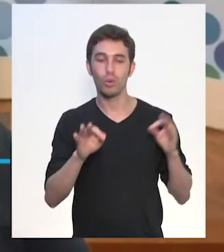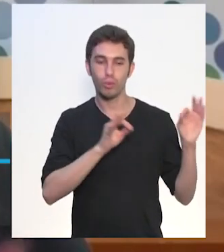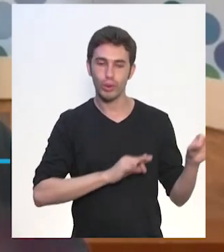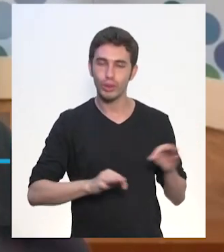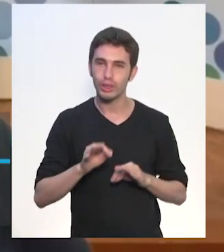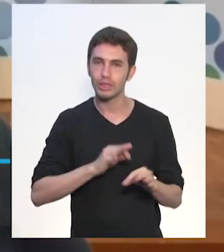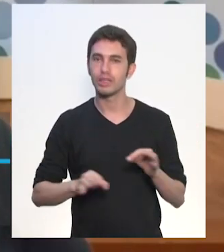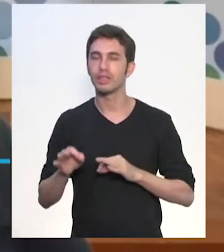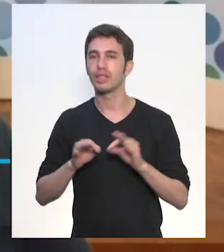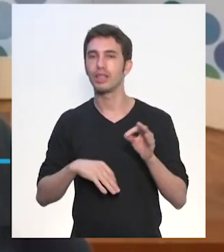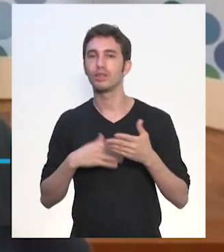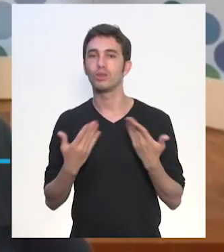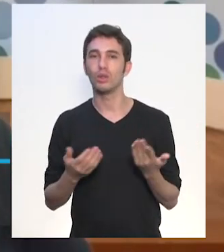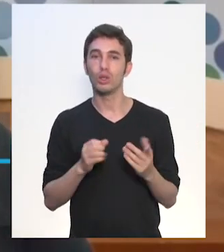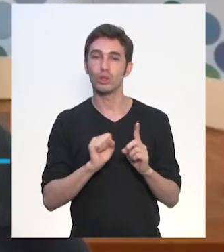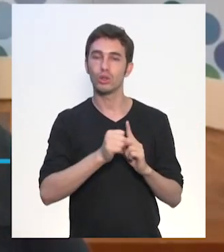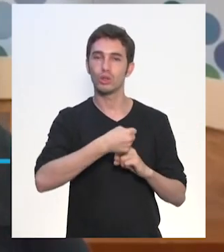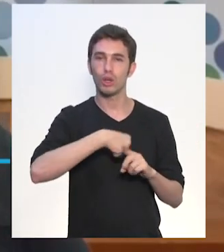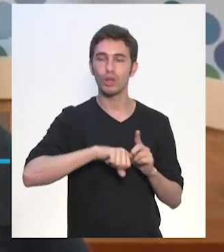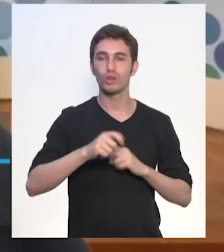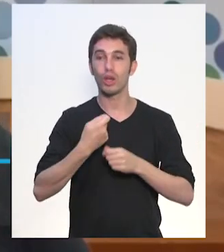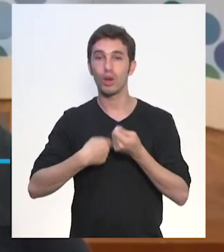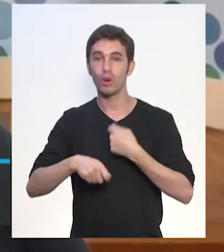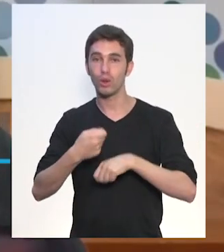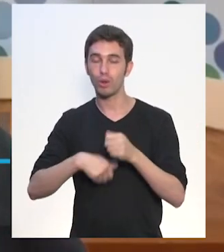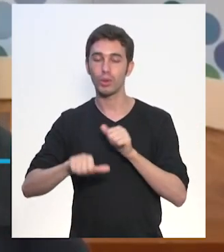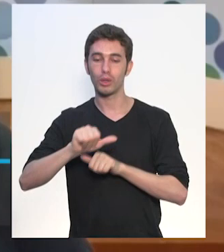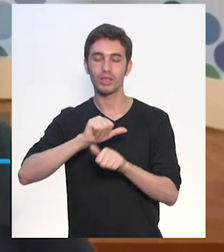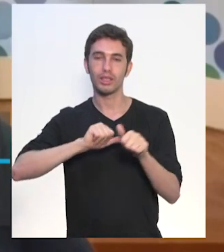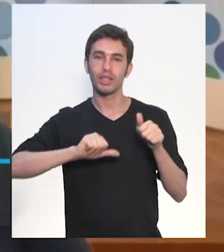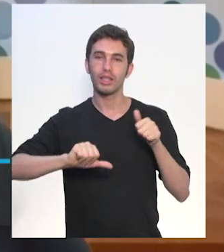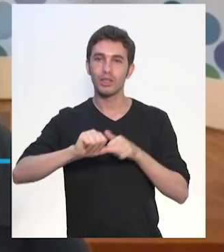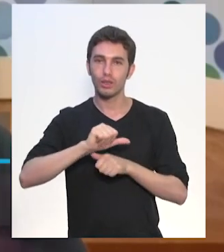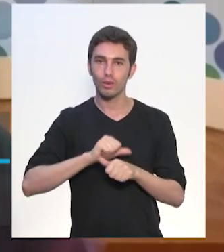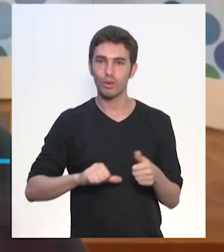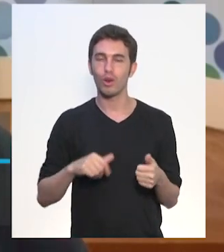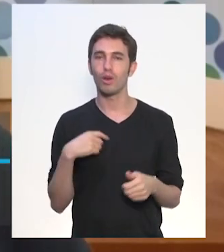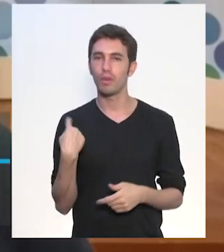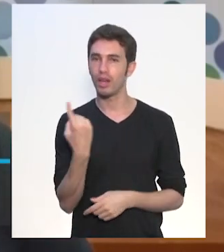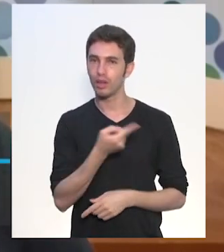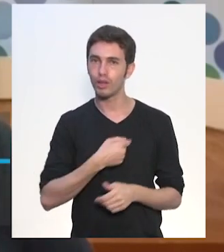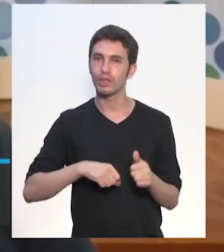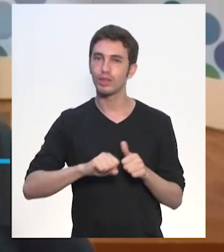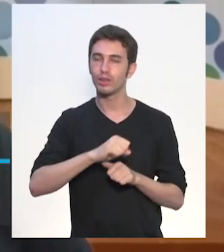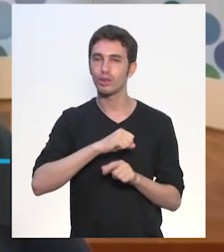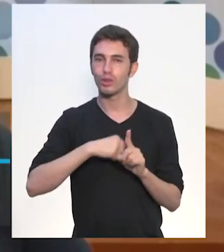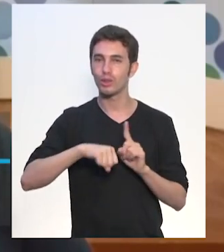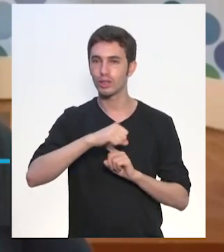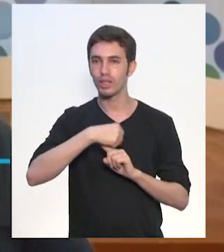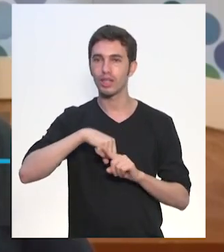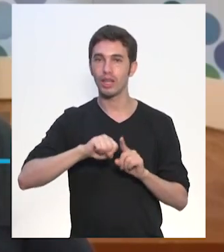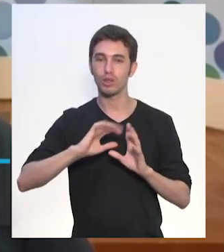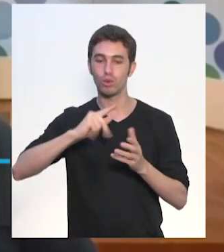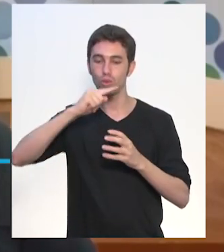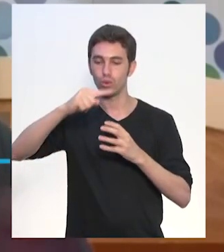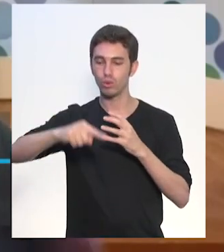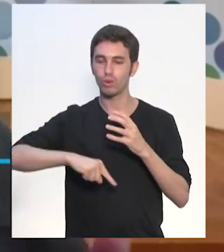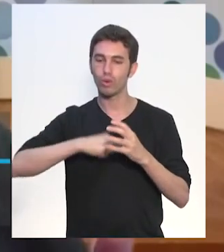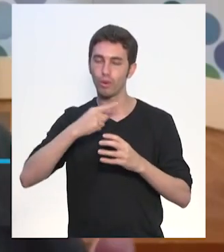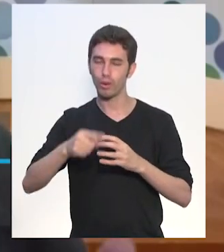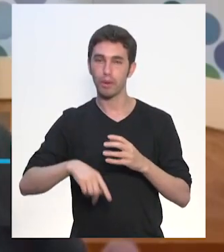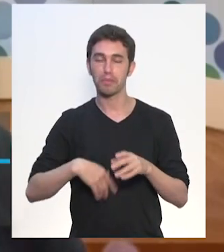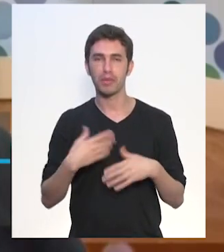processo, né, socioeconômico que se transforma, né, a nossa sociedade no mundo afora. E não é